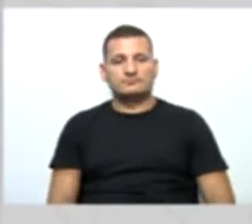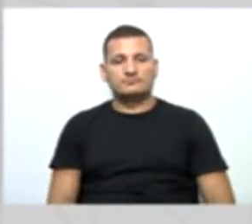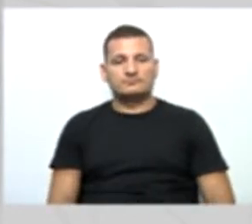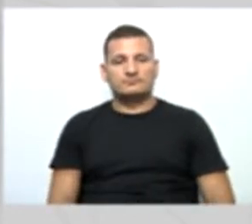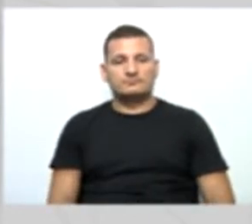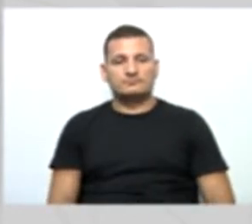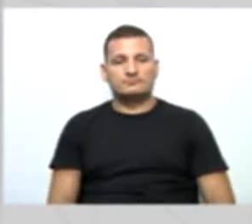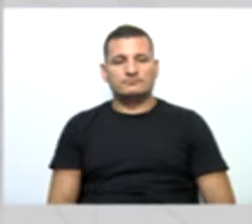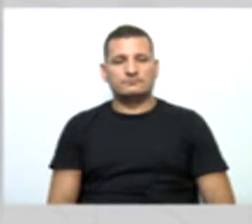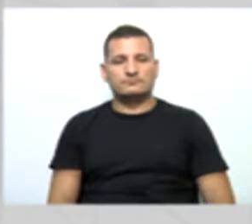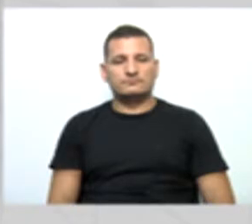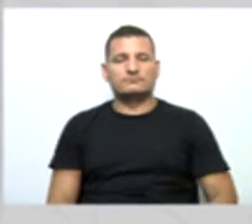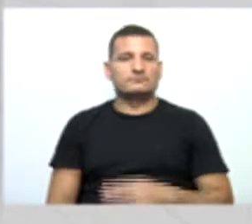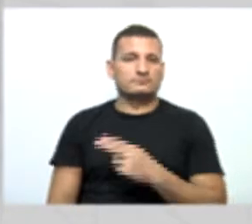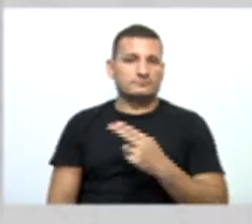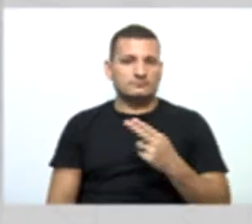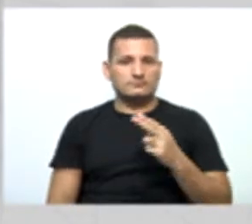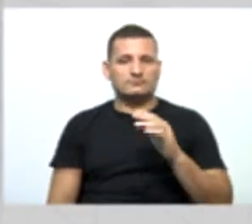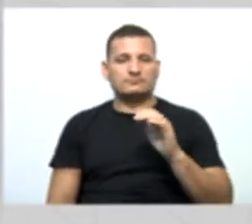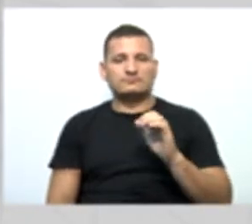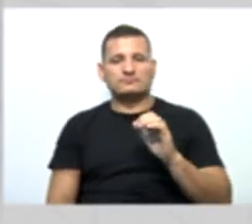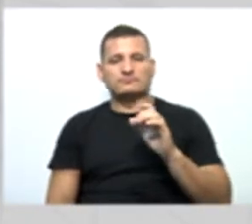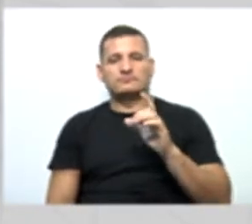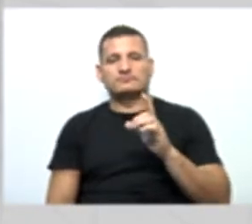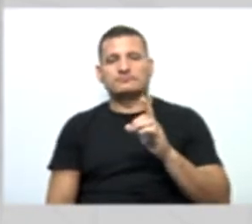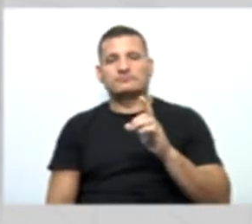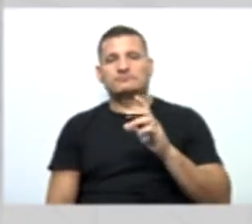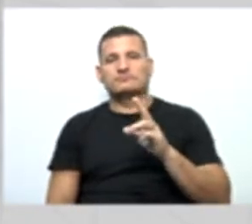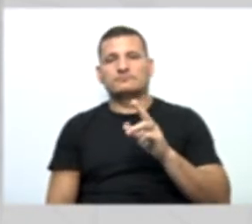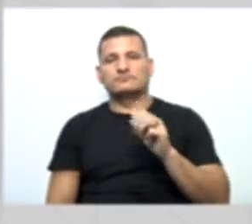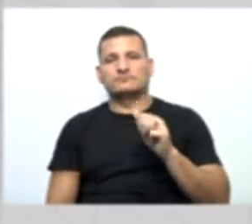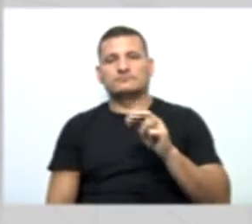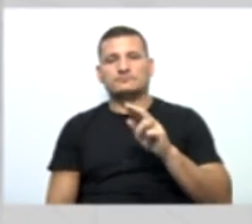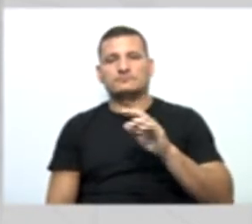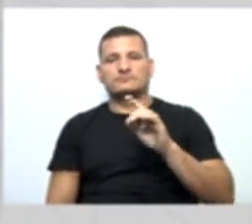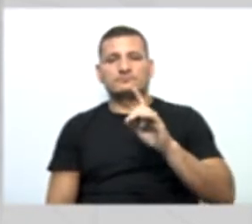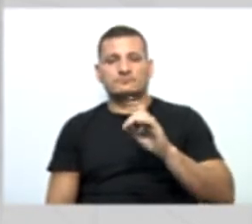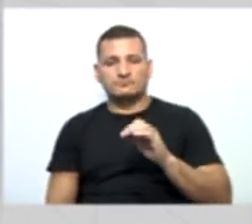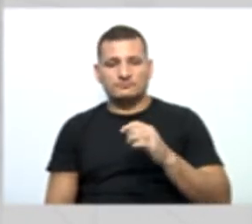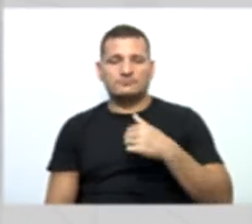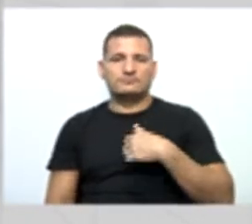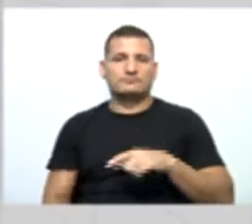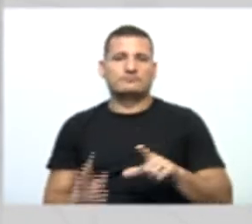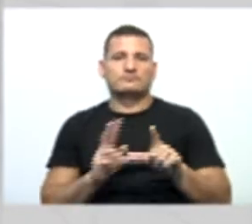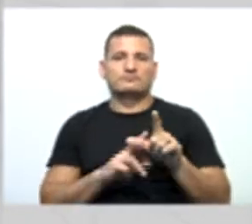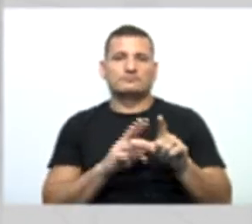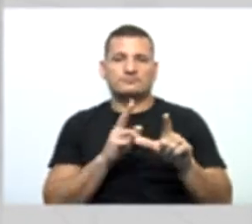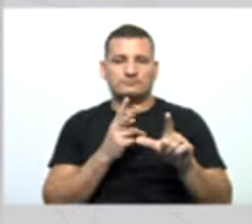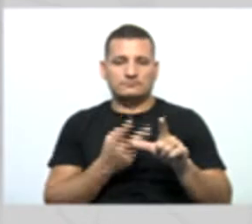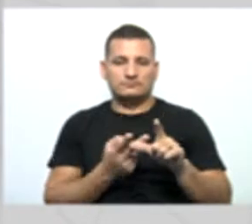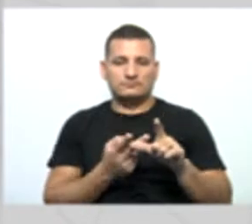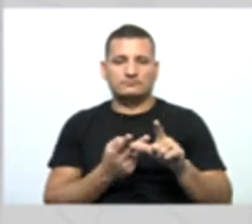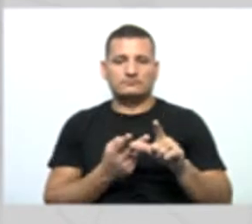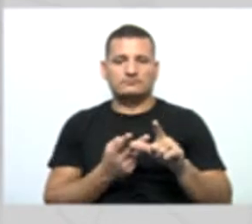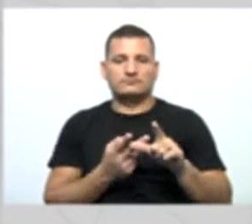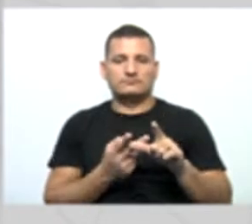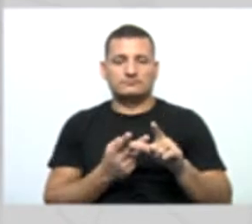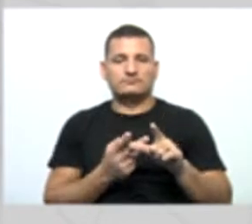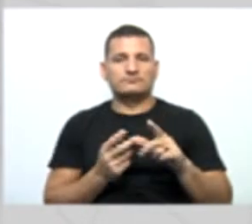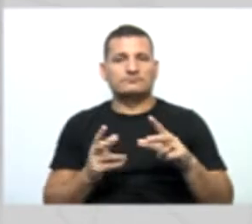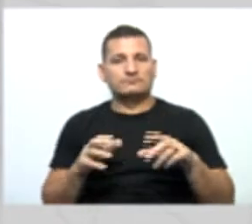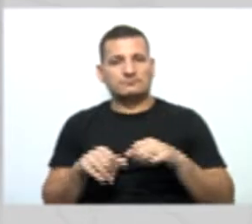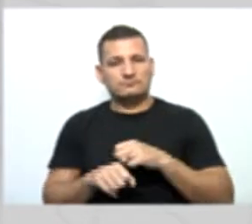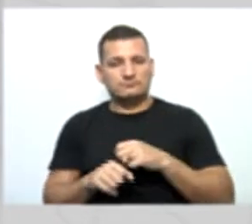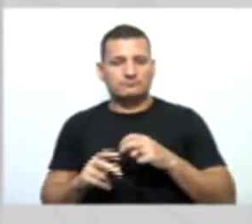Meu nome é Eduardo Botelho. Também sou bacharel em informática pela Universidade Federal de